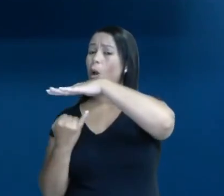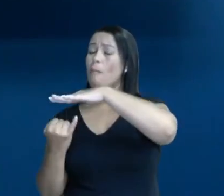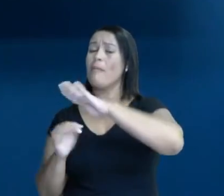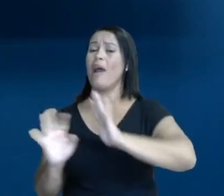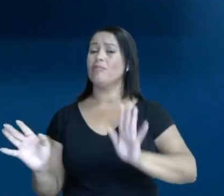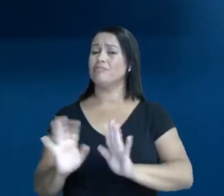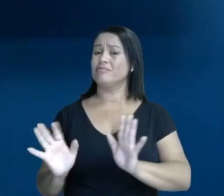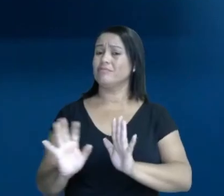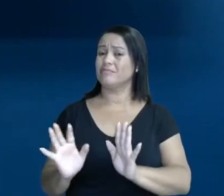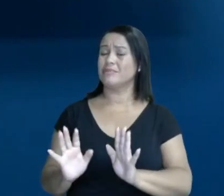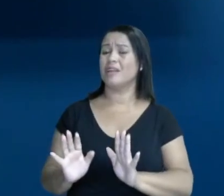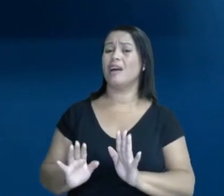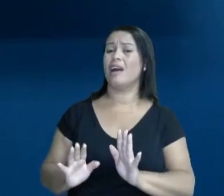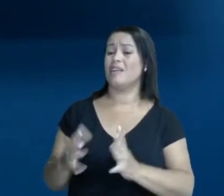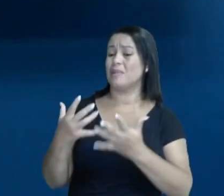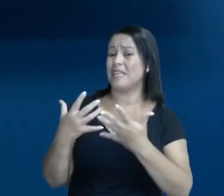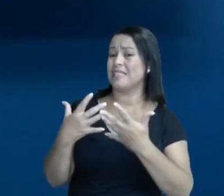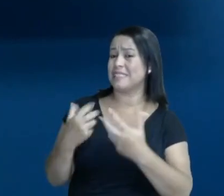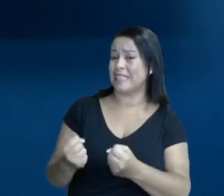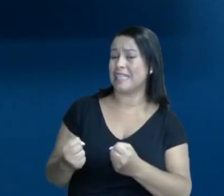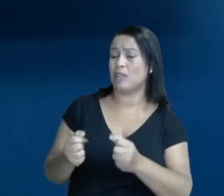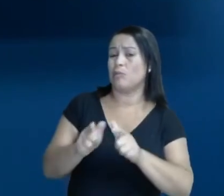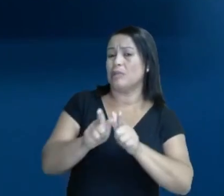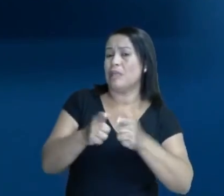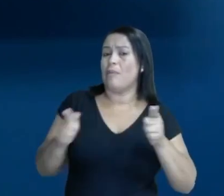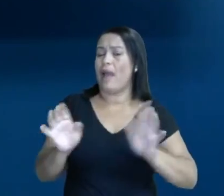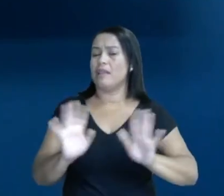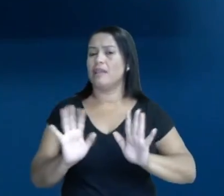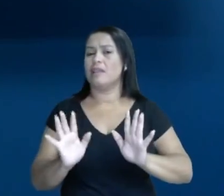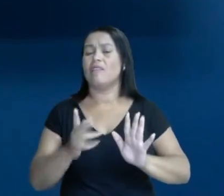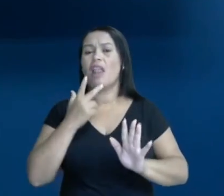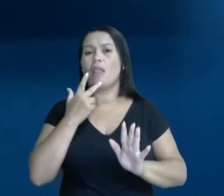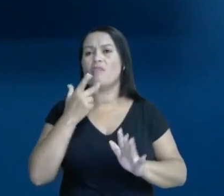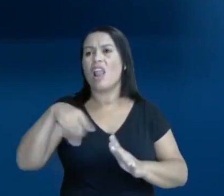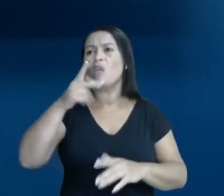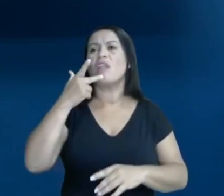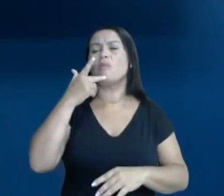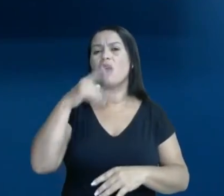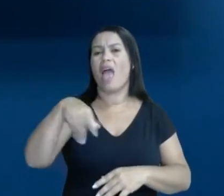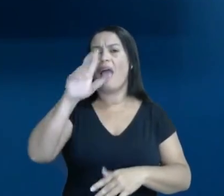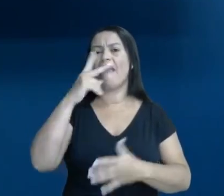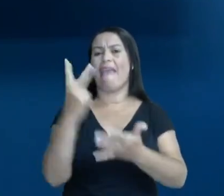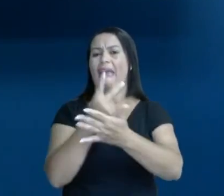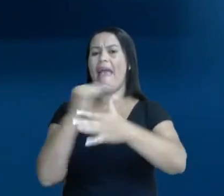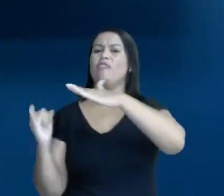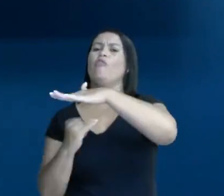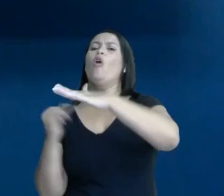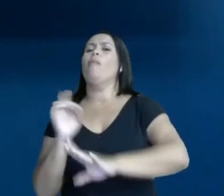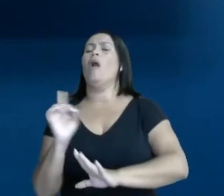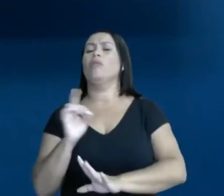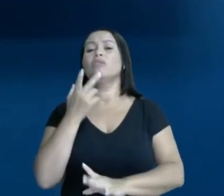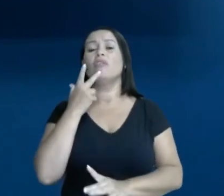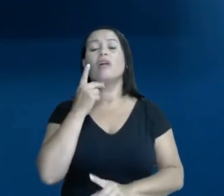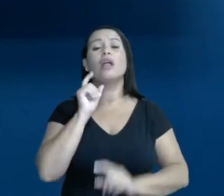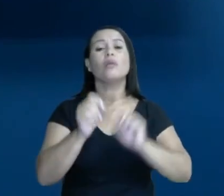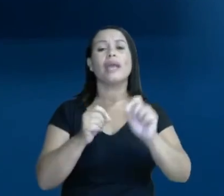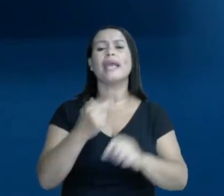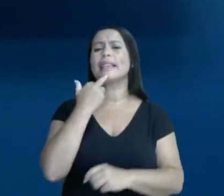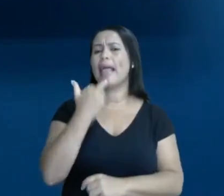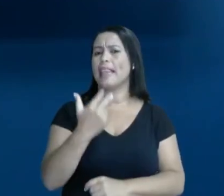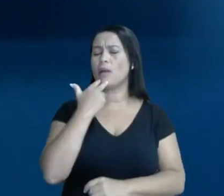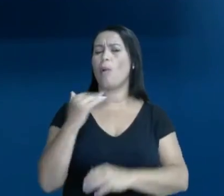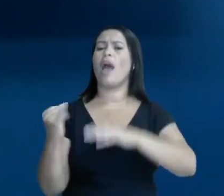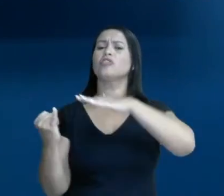suave, vamos dizer assim, né? Sem estar muito amarrado na gramática. Não estou dizendo que é para sair por aí falando errado, não, viu, minha gente? Estou dizendo que na